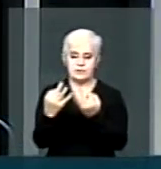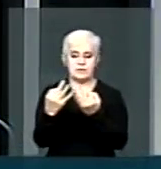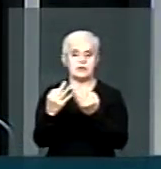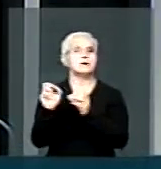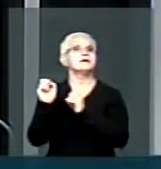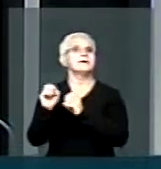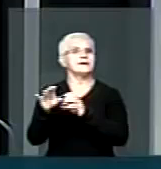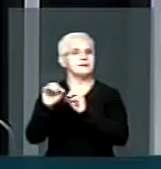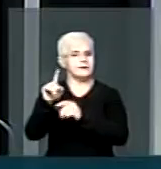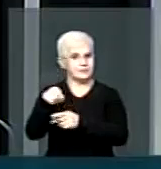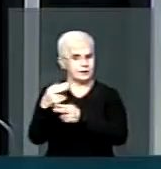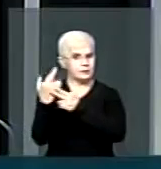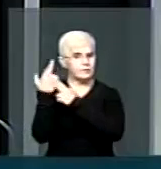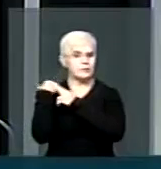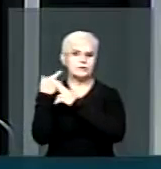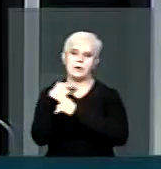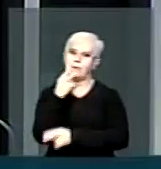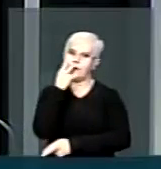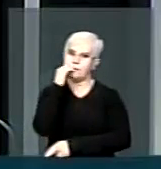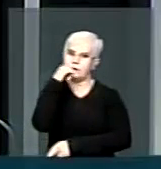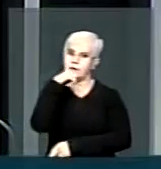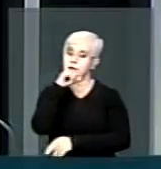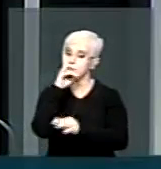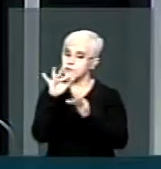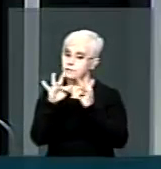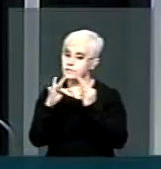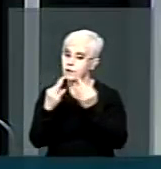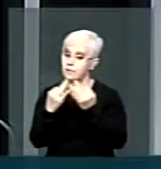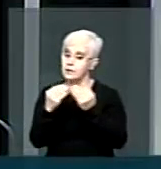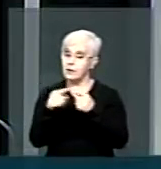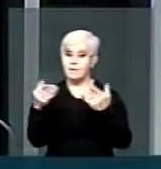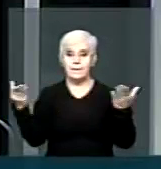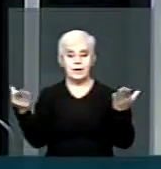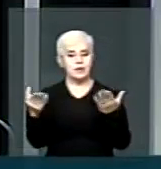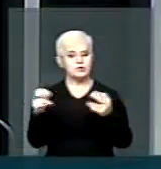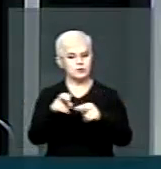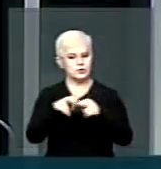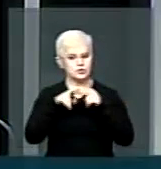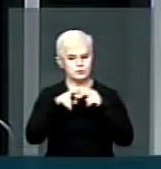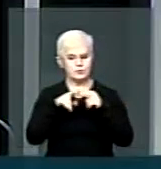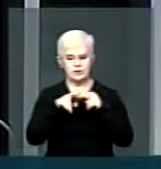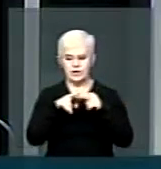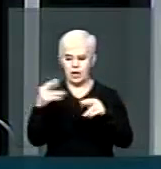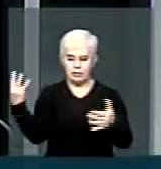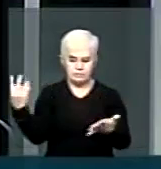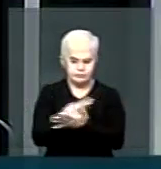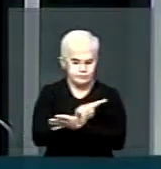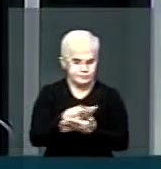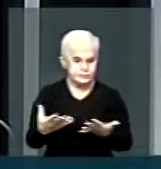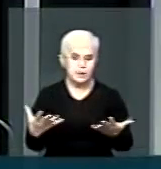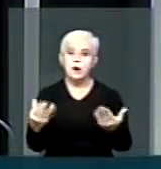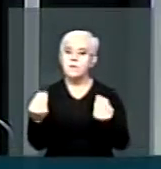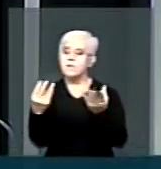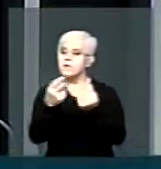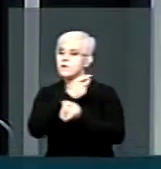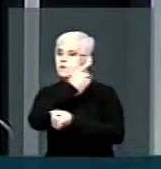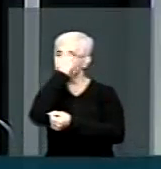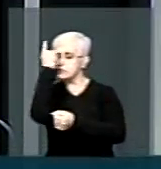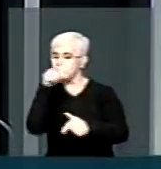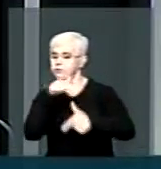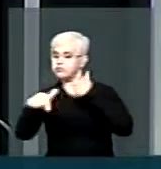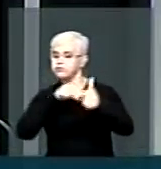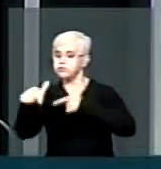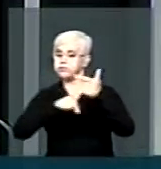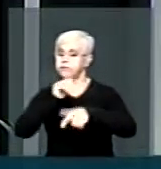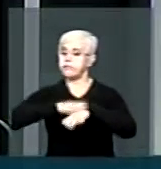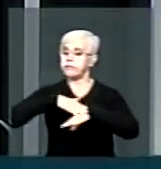é responsabilidade dos pais. Porém, hoje, por força das circunstâncias, muitos se dedicam mais ao trabalho